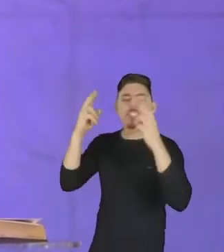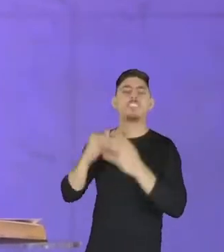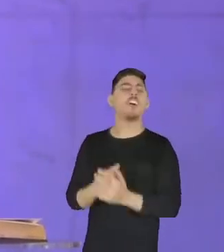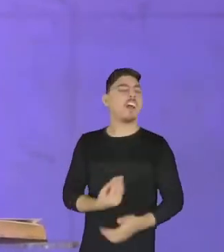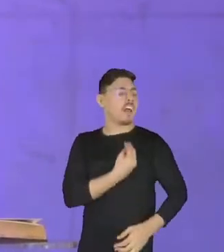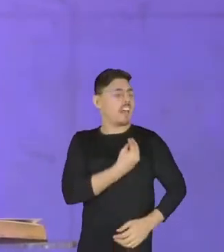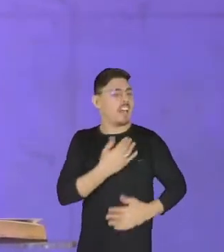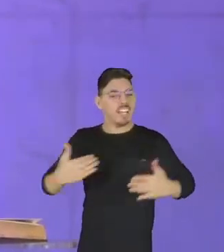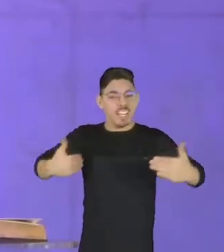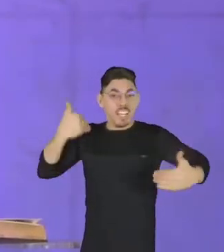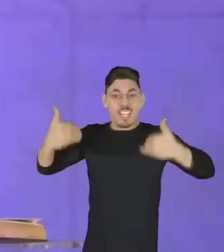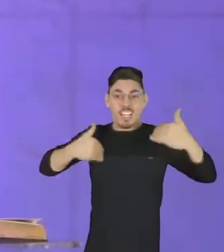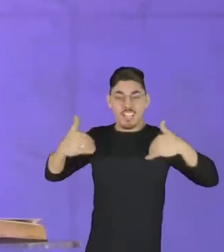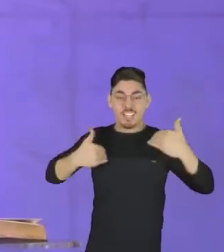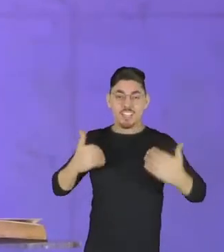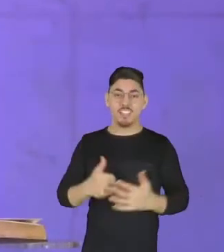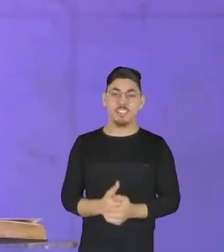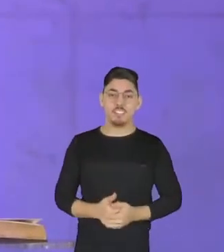nossas vidas.